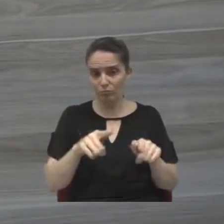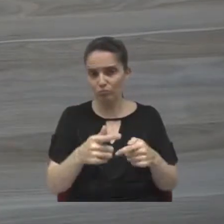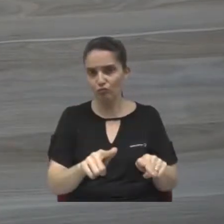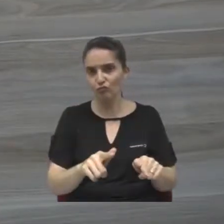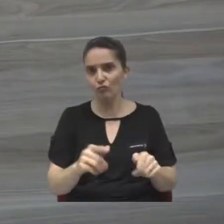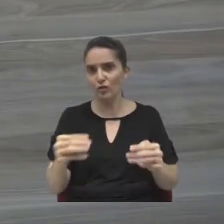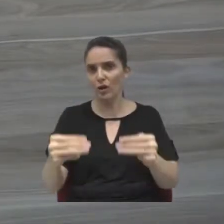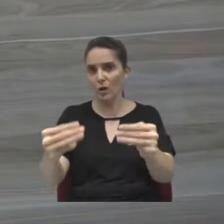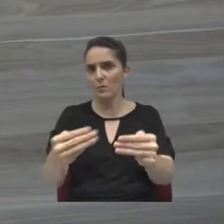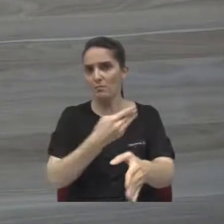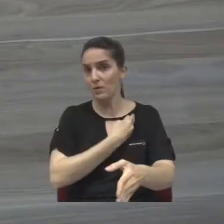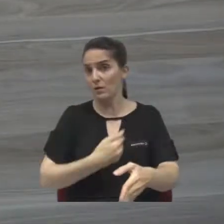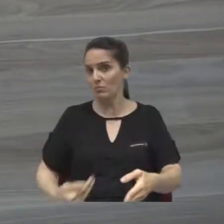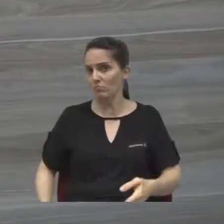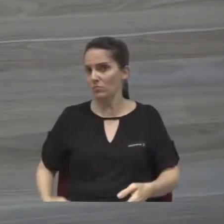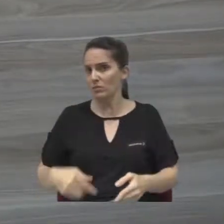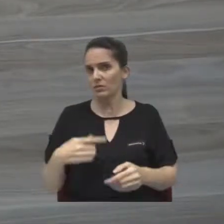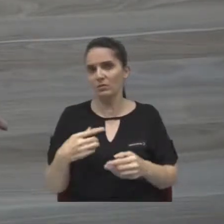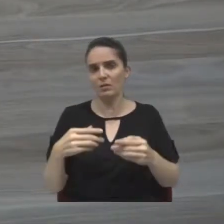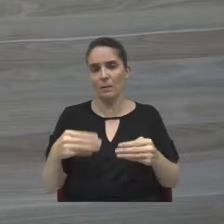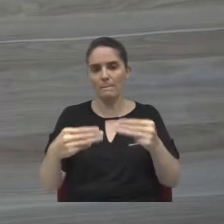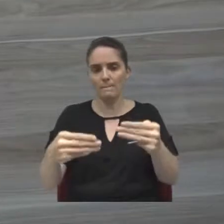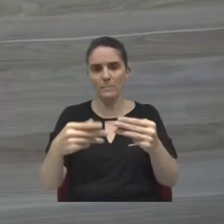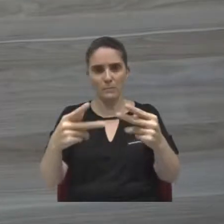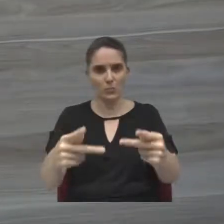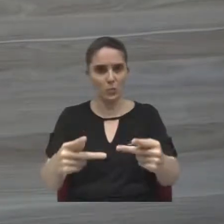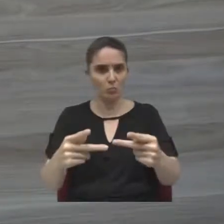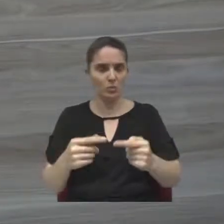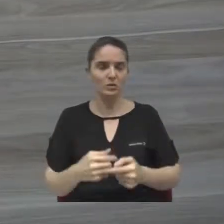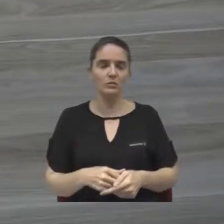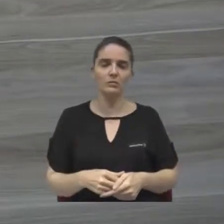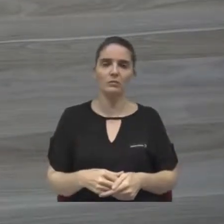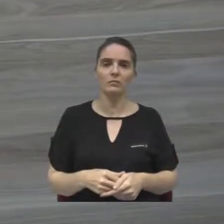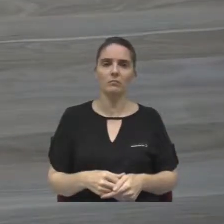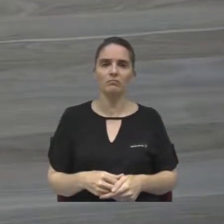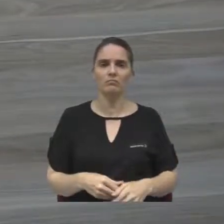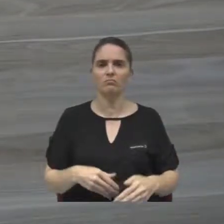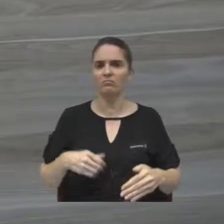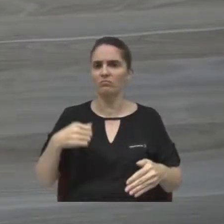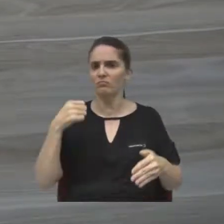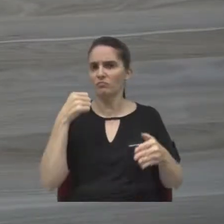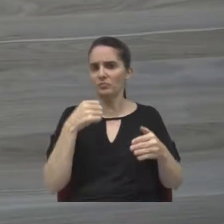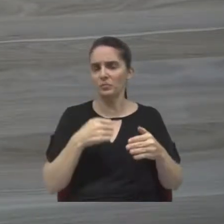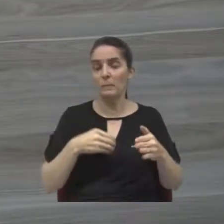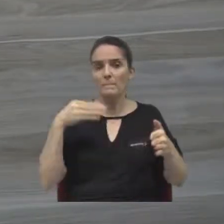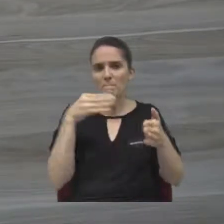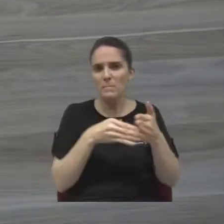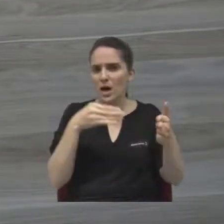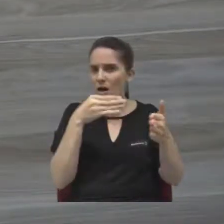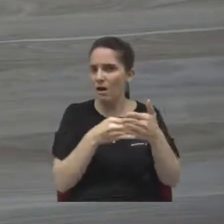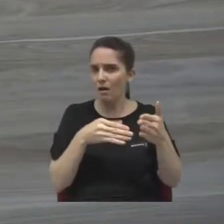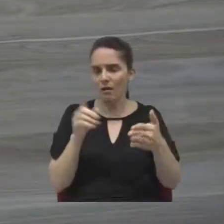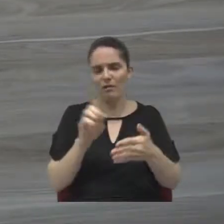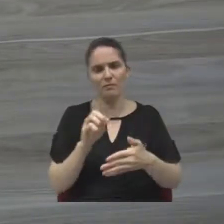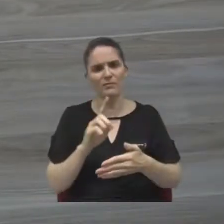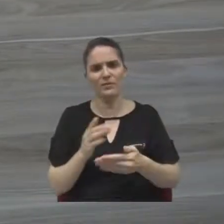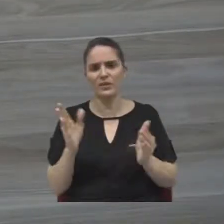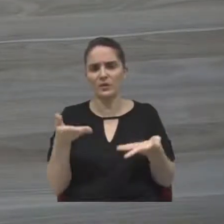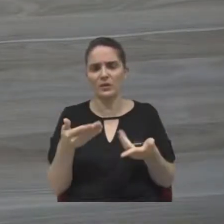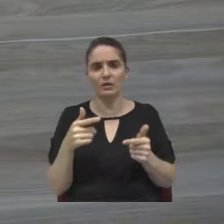TAC continua. Então, o TAC eu não acredito que seja um empecilho para essas vagas de creche. E a gente agora está num